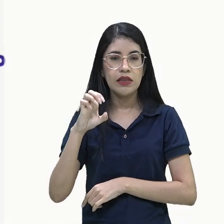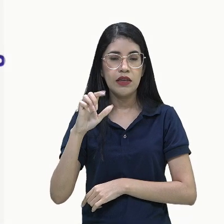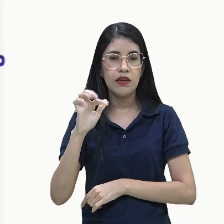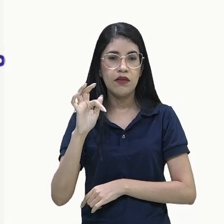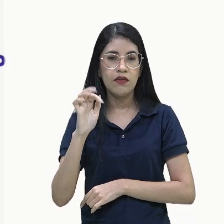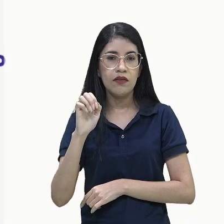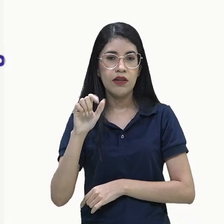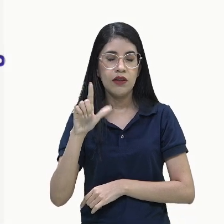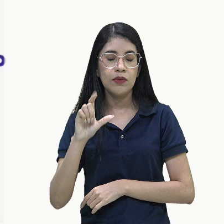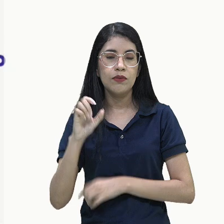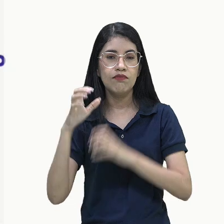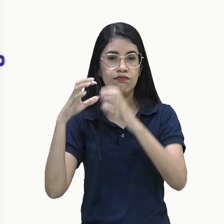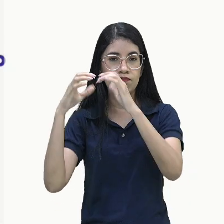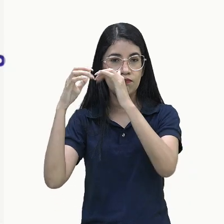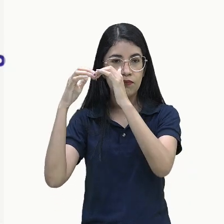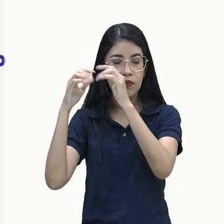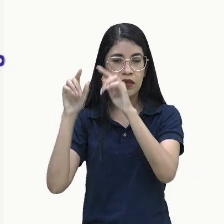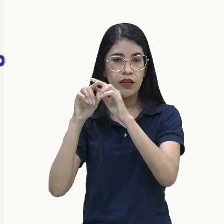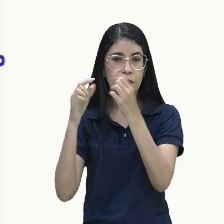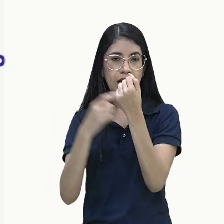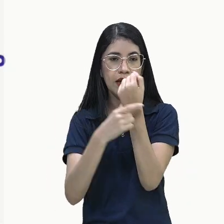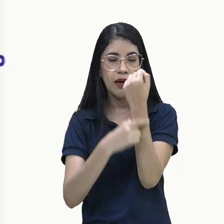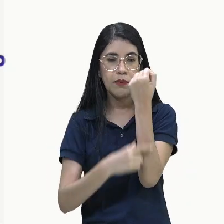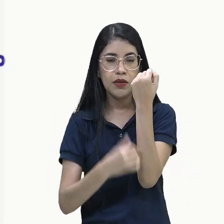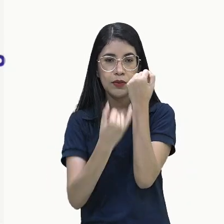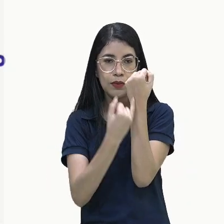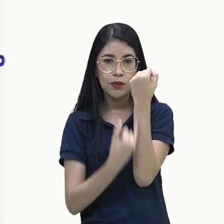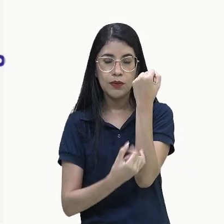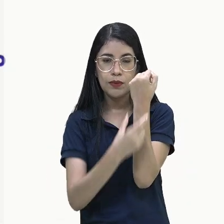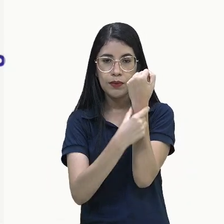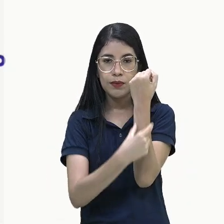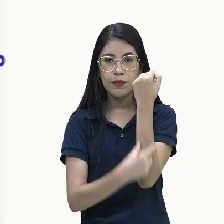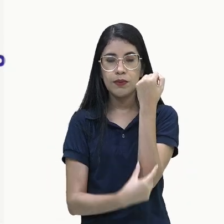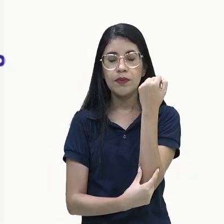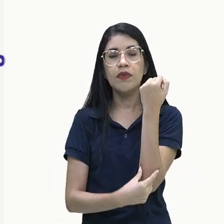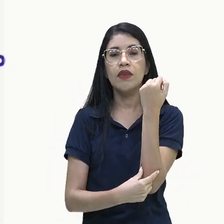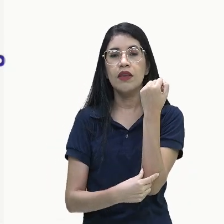inclui o cérebro e a medula espinhal, ele vai ocorrer ali